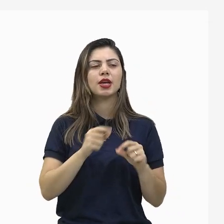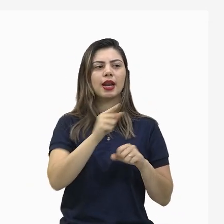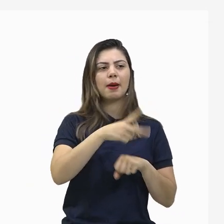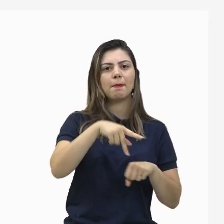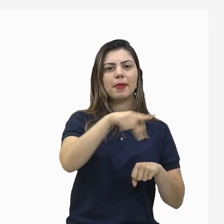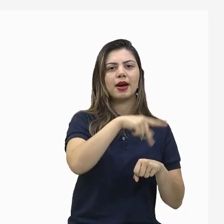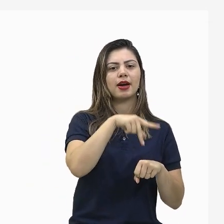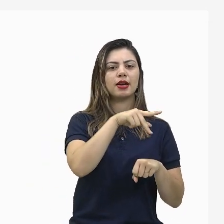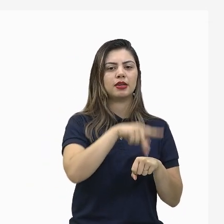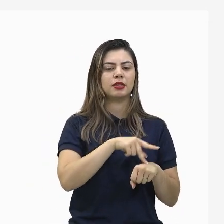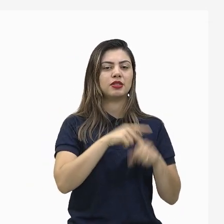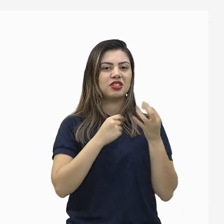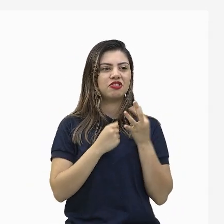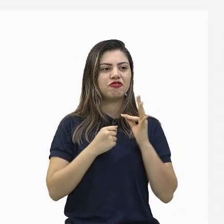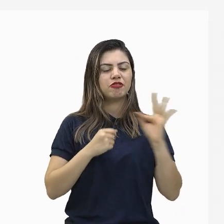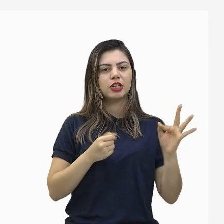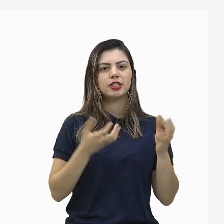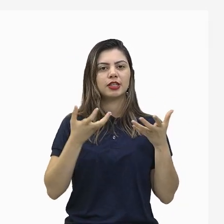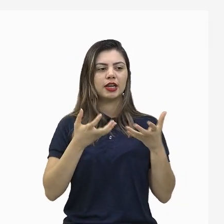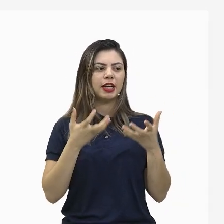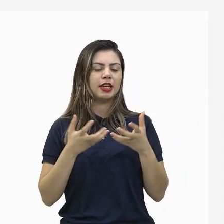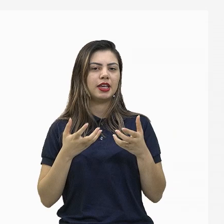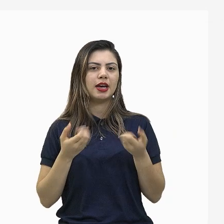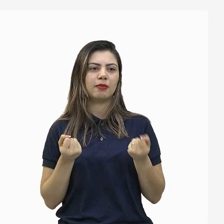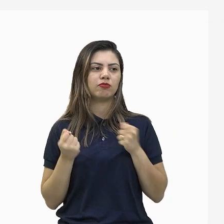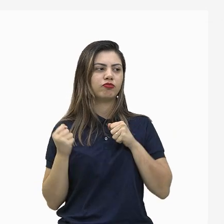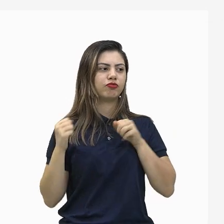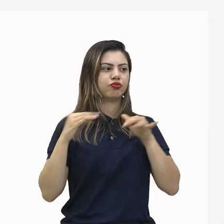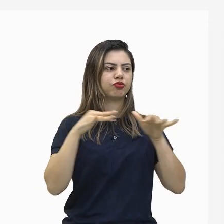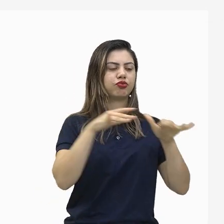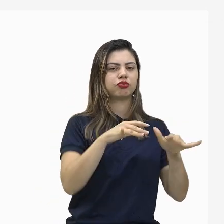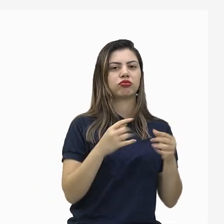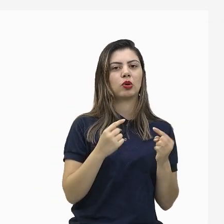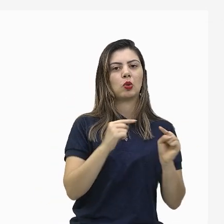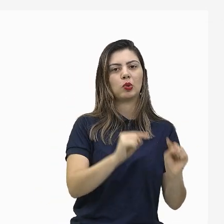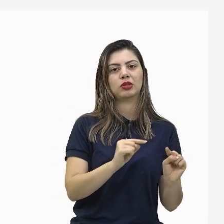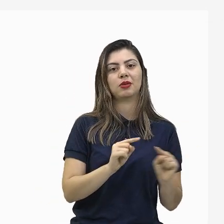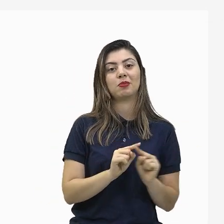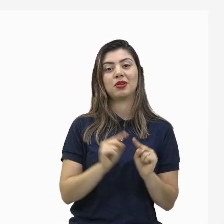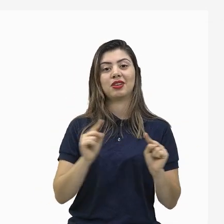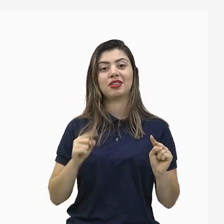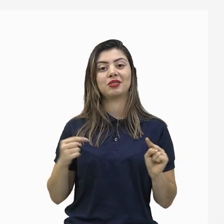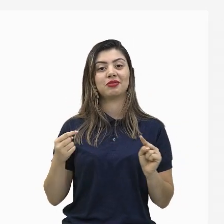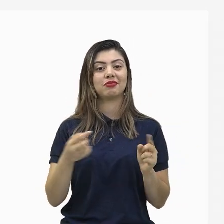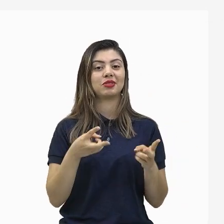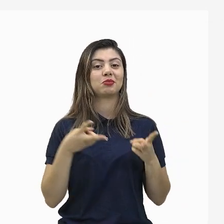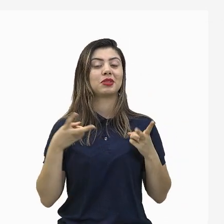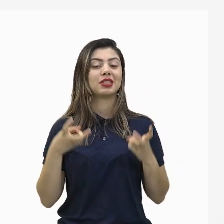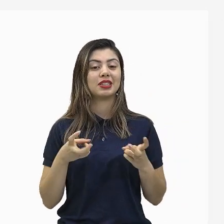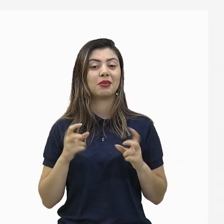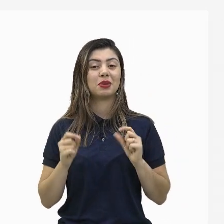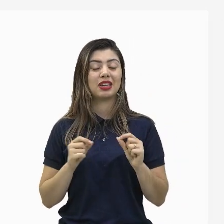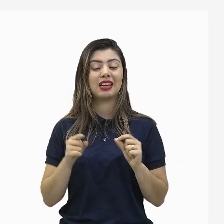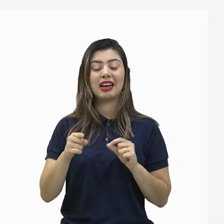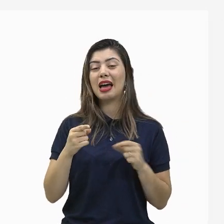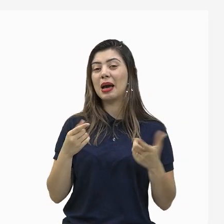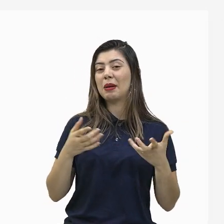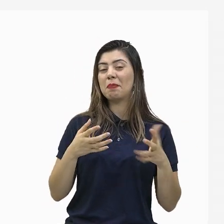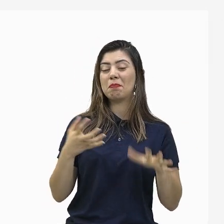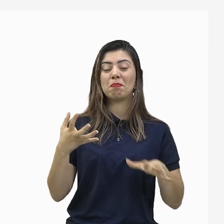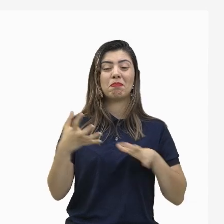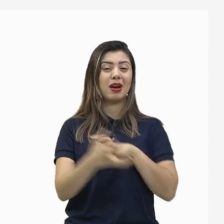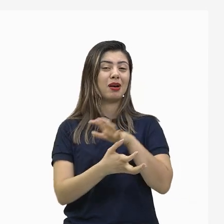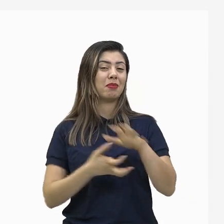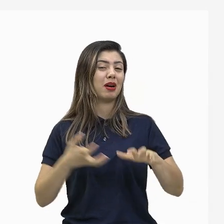uma boa parcela da França. Mas a gente vai ver, não é mesmo, que essas brigas elas